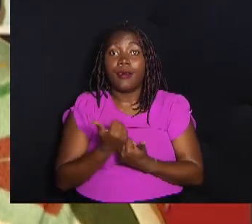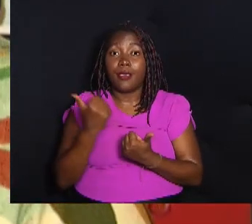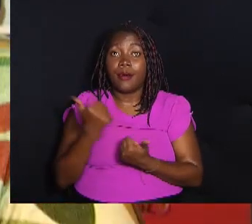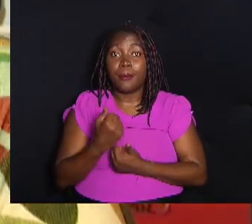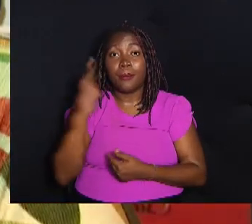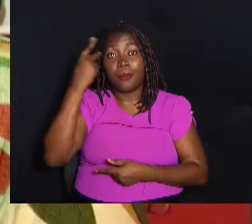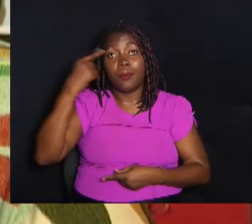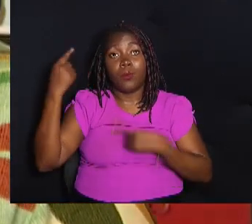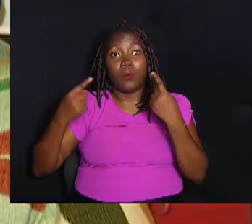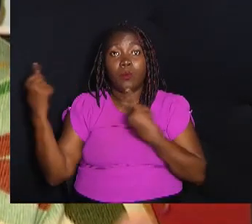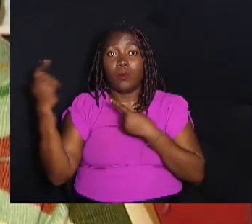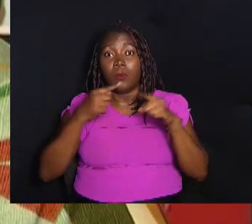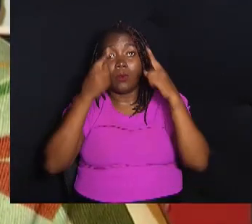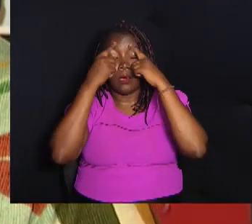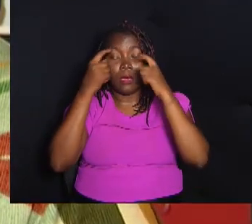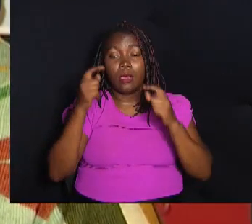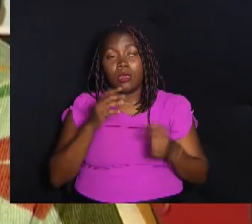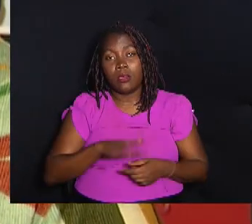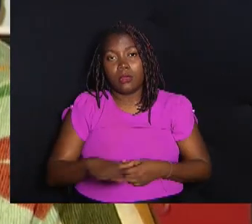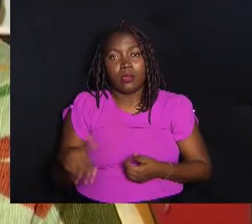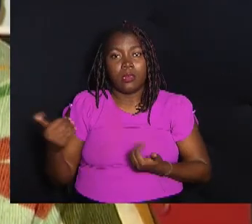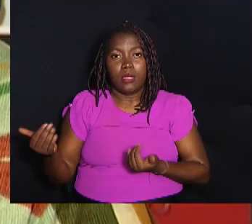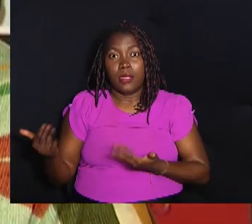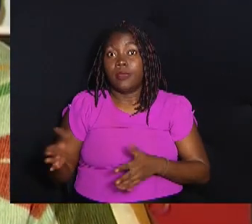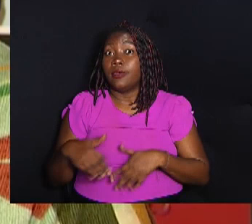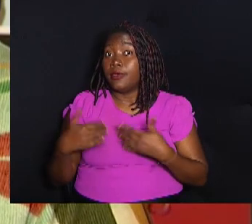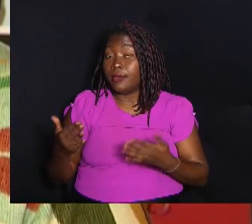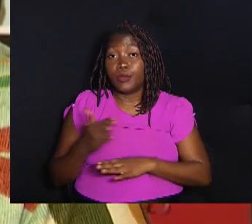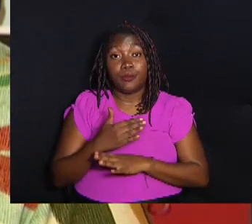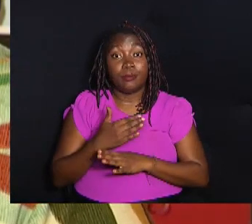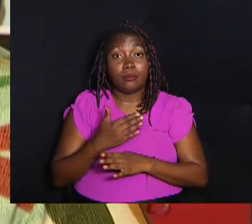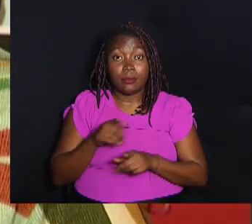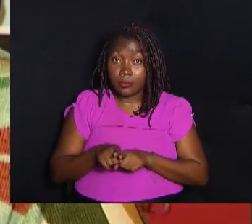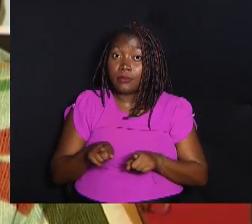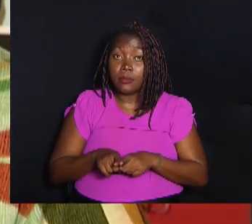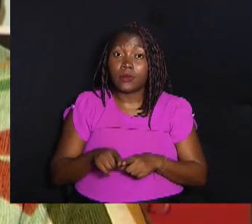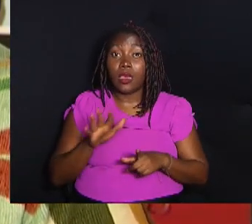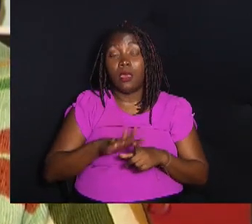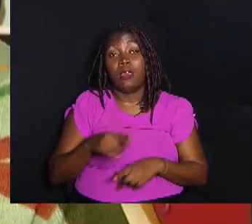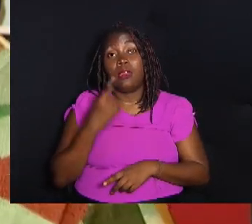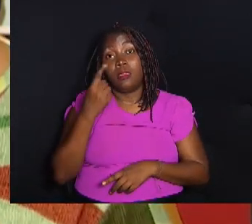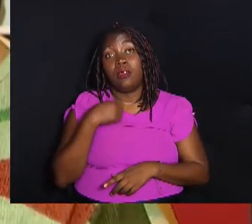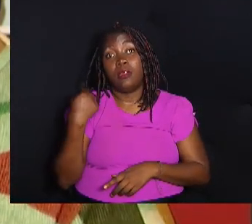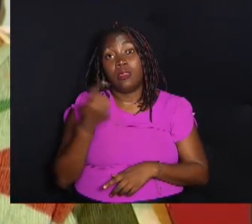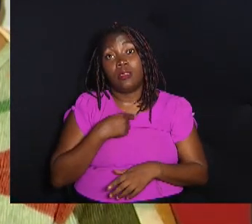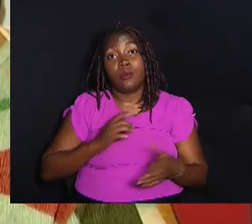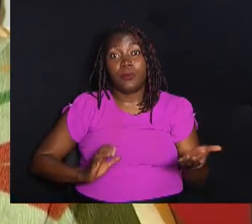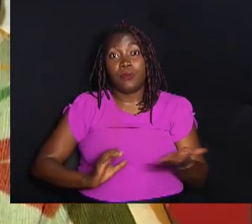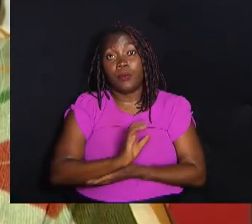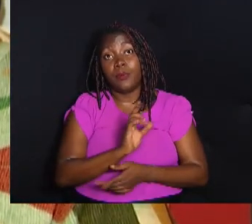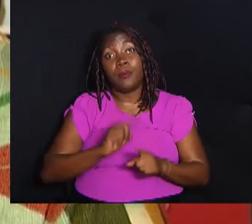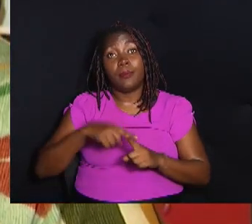à violência criança adolescente né então isso também foi uma uma das áreas que nós atribuímos verba além da